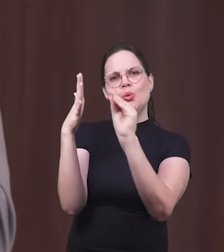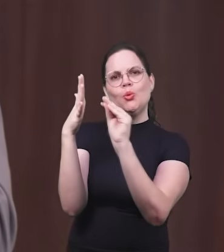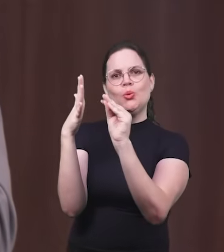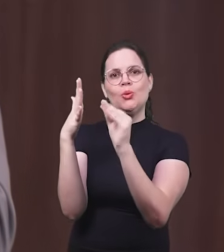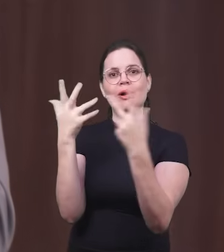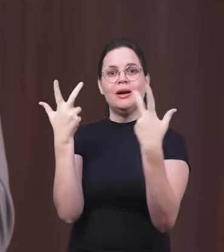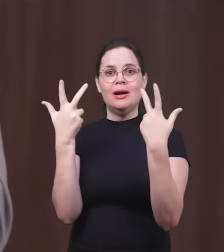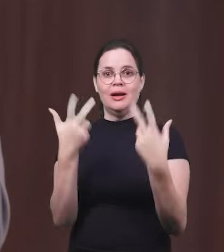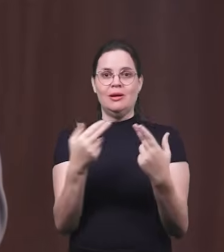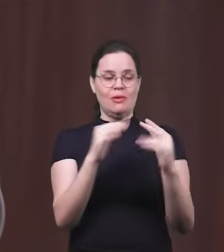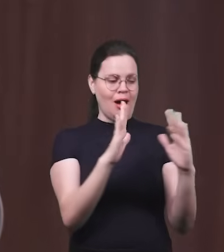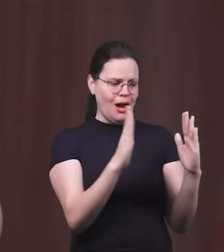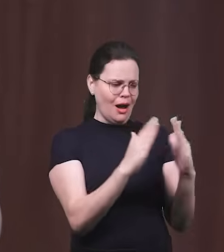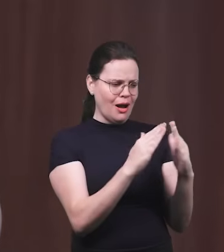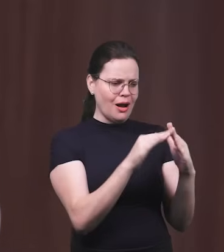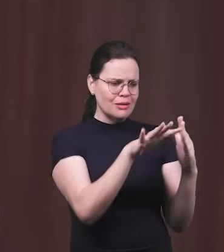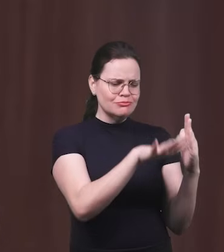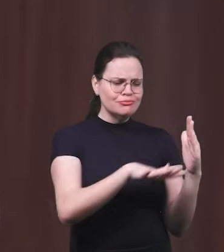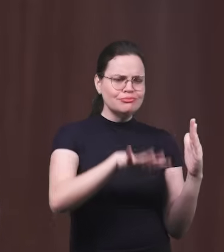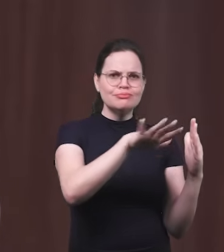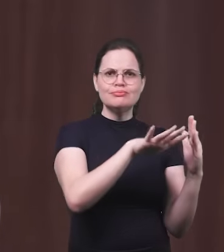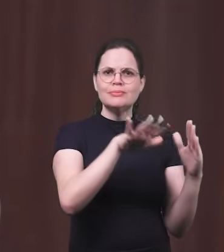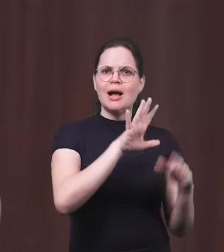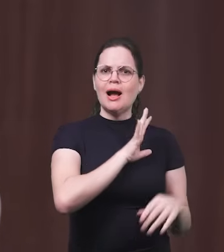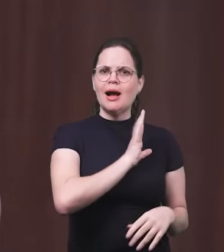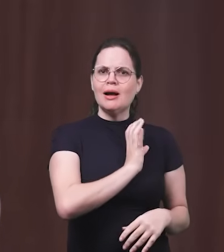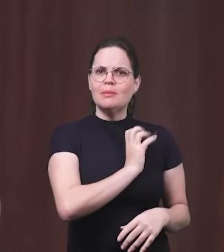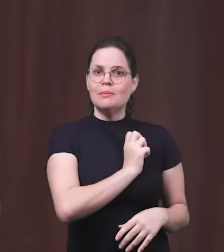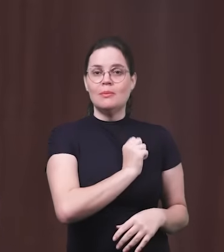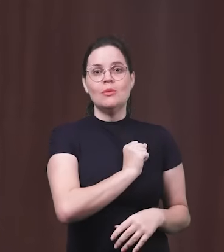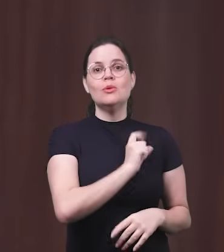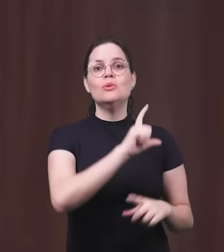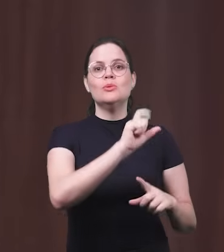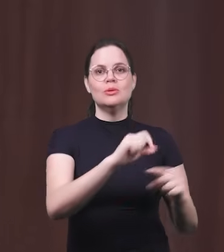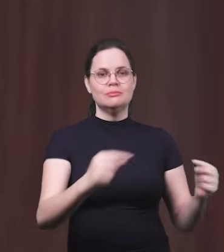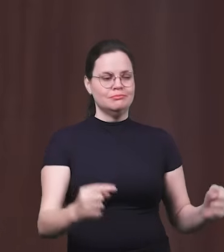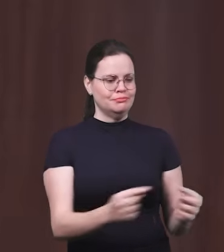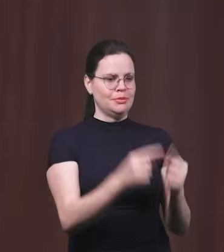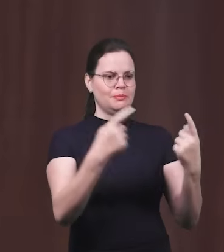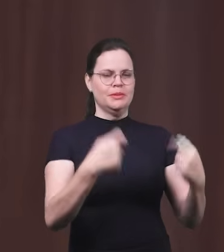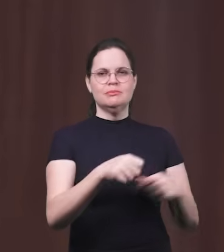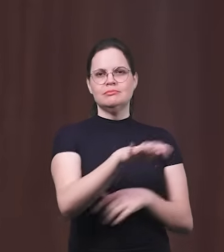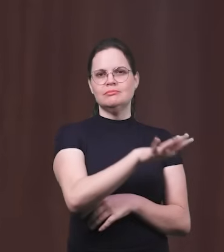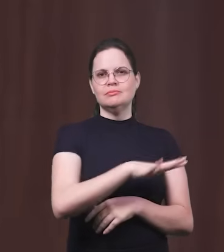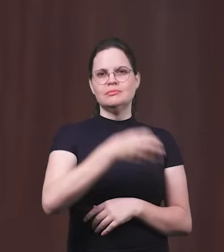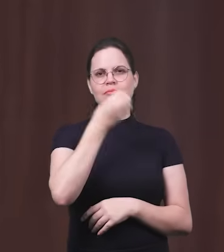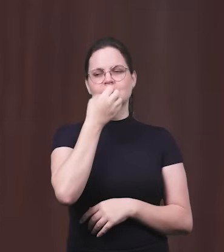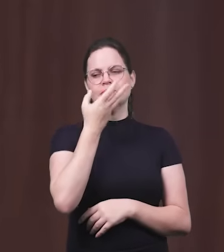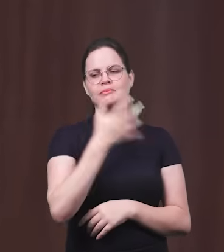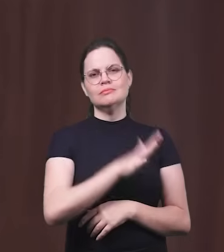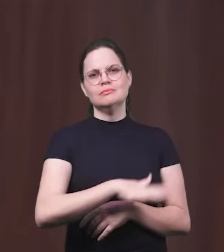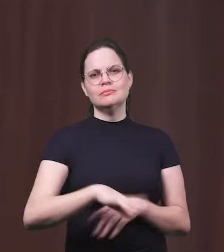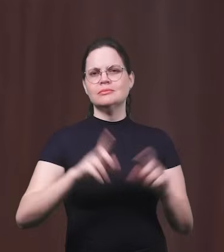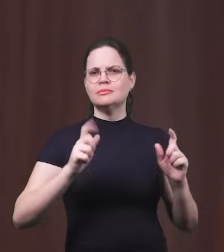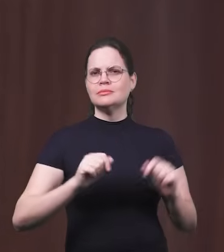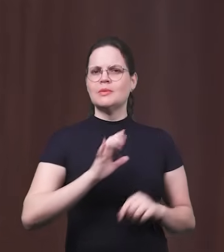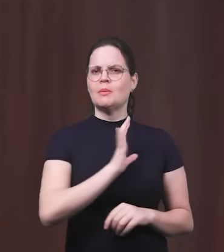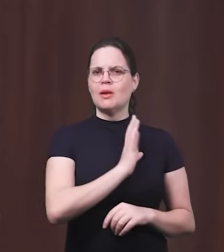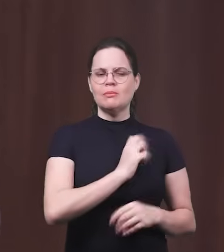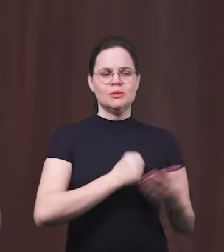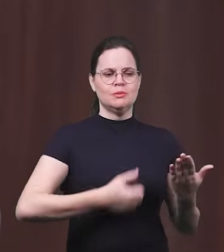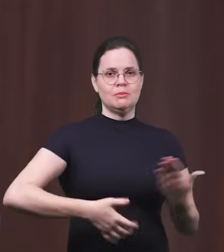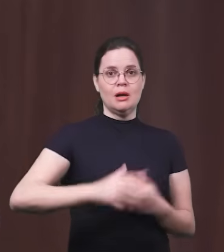muito ligado ao ambiente do lar. O lar ser esse ambiente para a criança, para os adultos